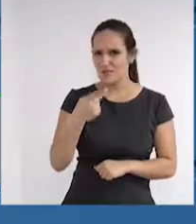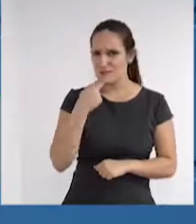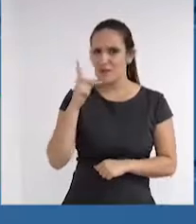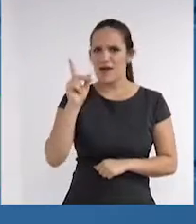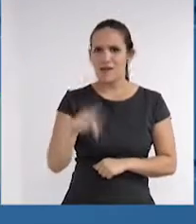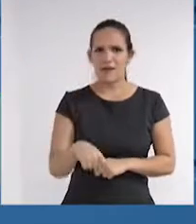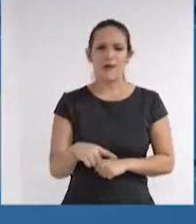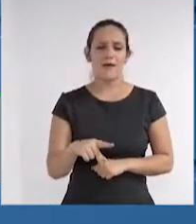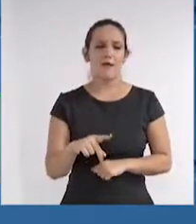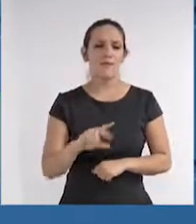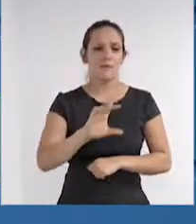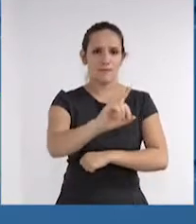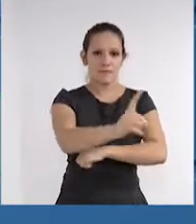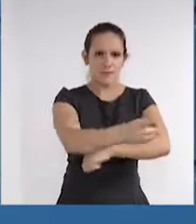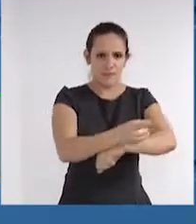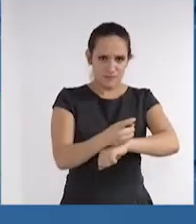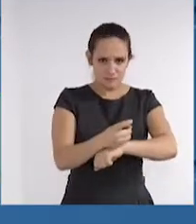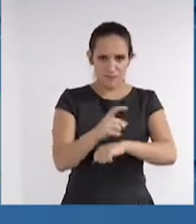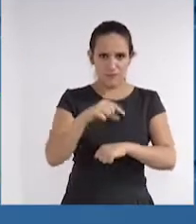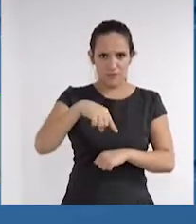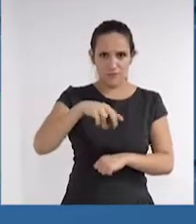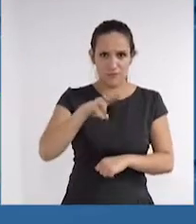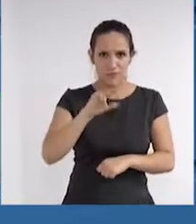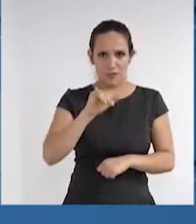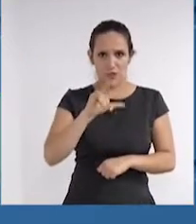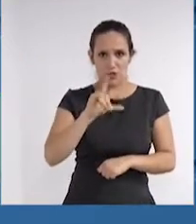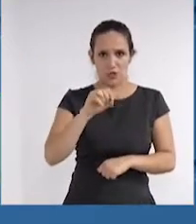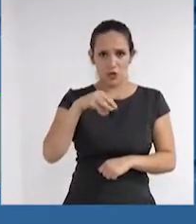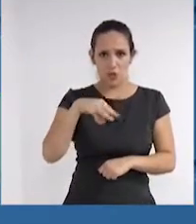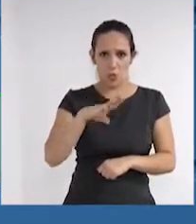plenamente. Quando o Brasil, colônia,